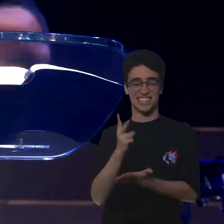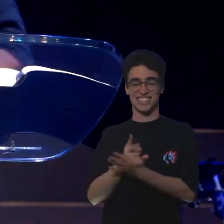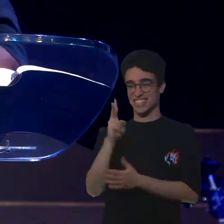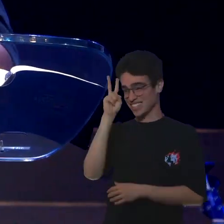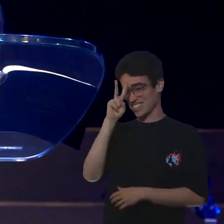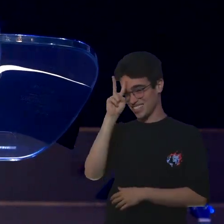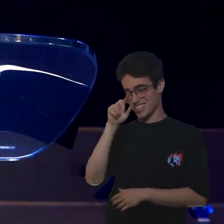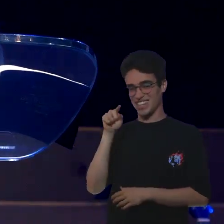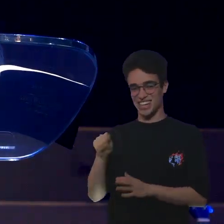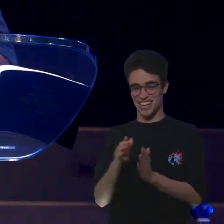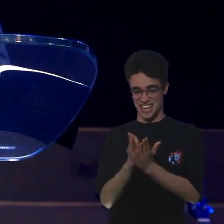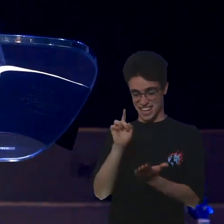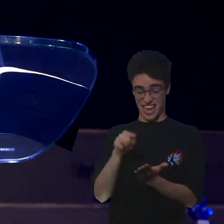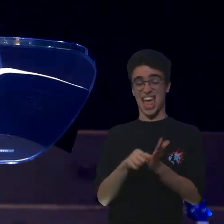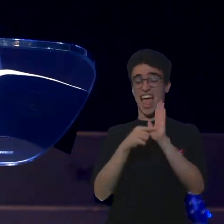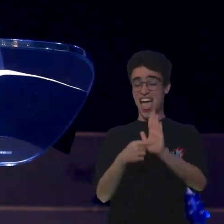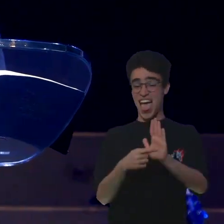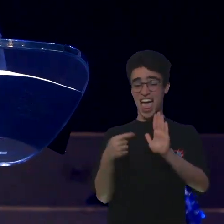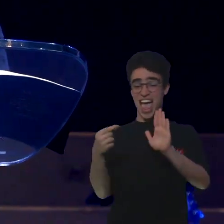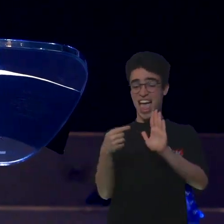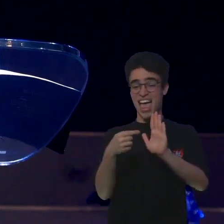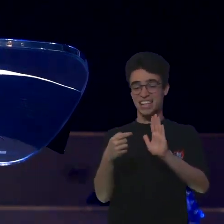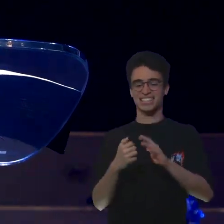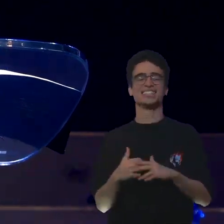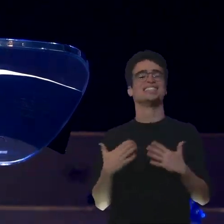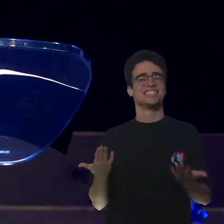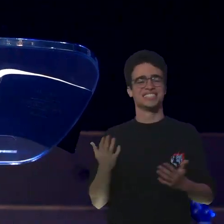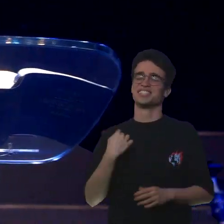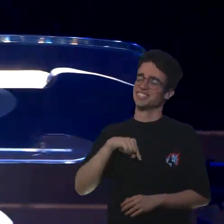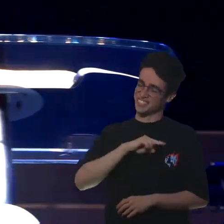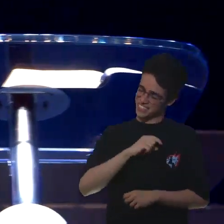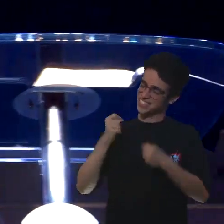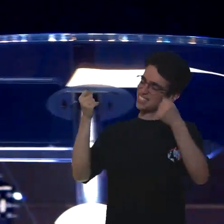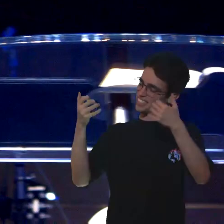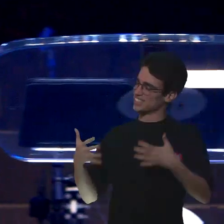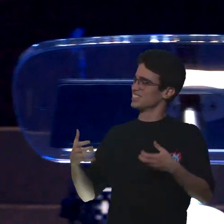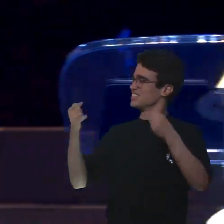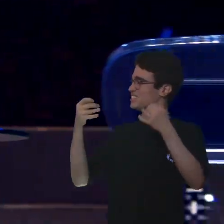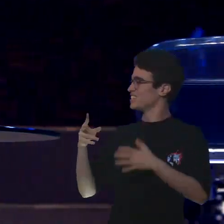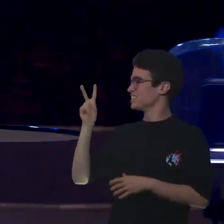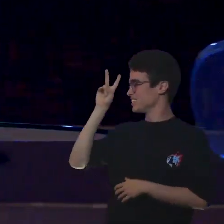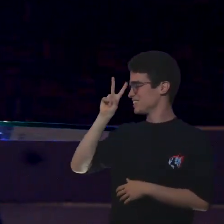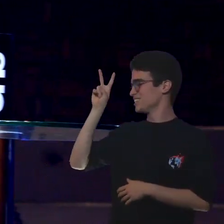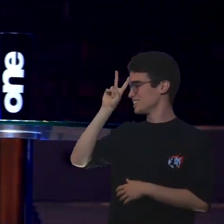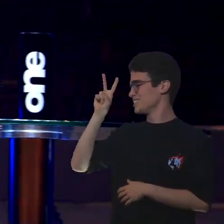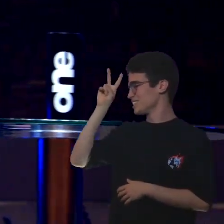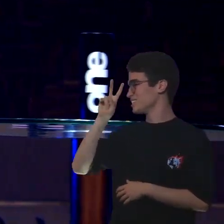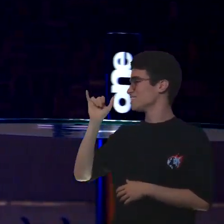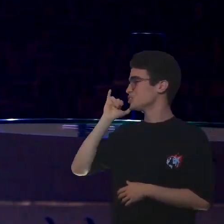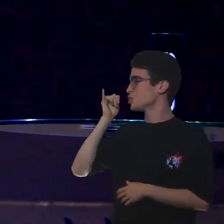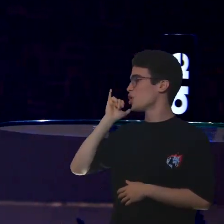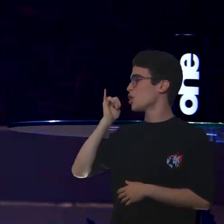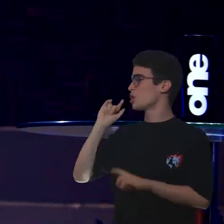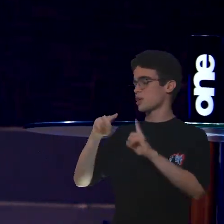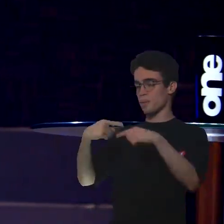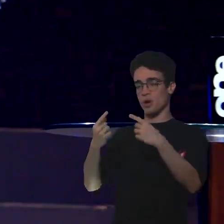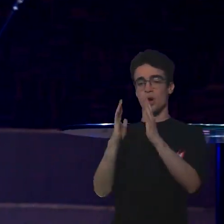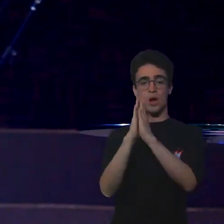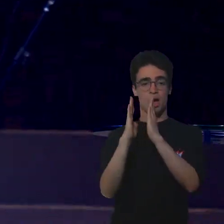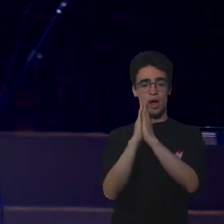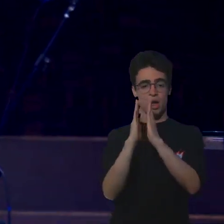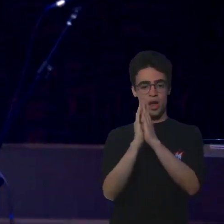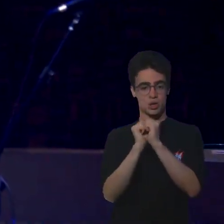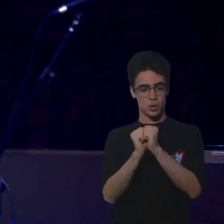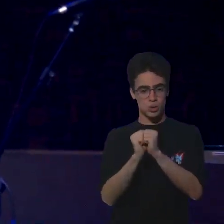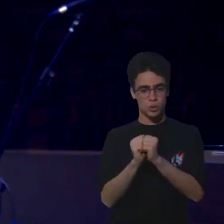ele faz a Bíblia lá e, essa aqui, papai. E a gente conta a história para ele e oramos juntos. E tem dias